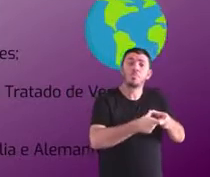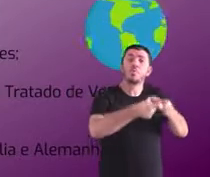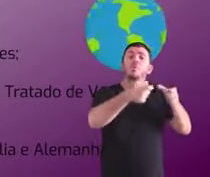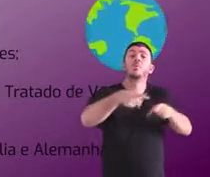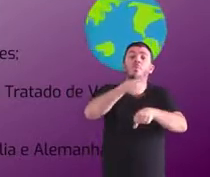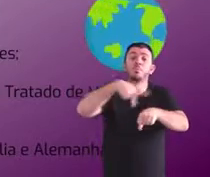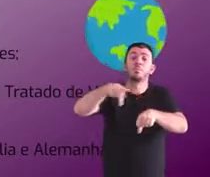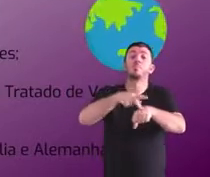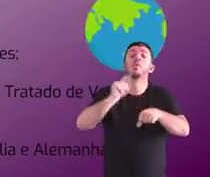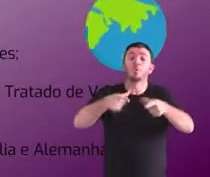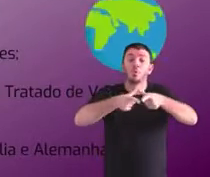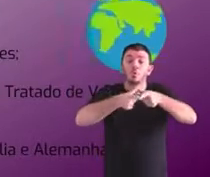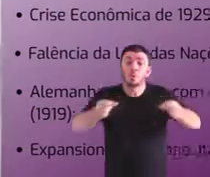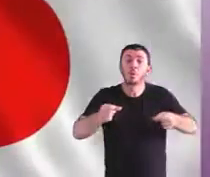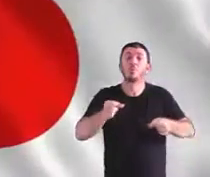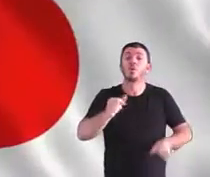e da própria Alemanha.